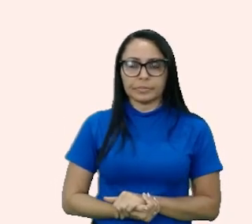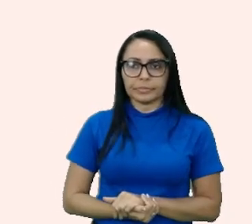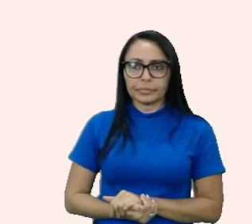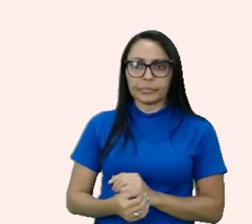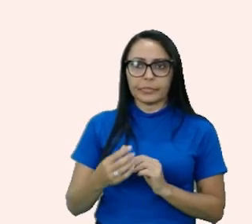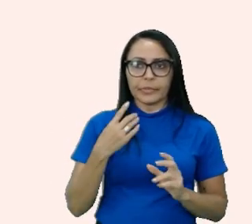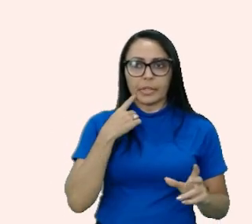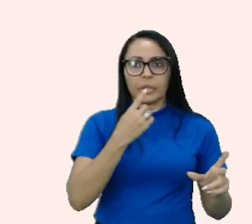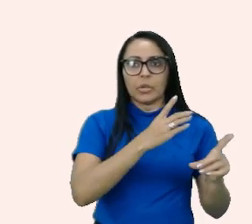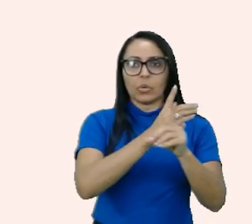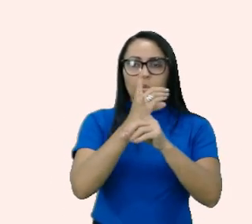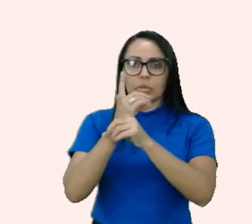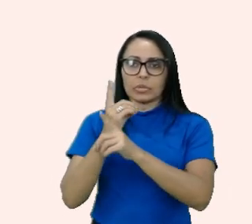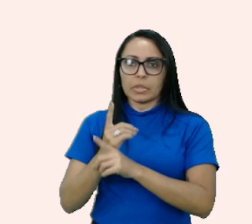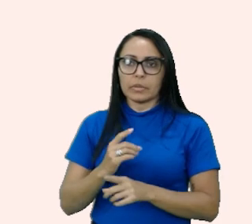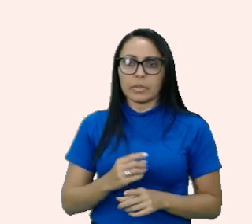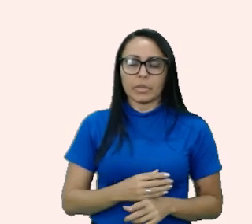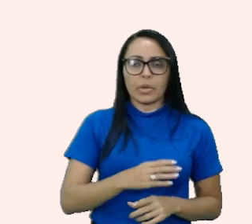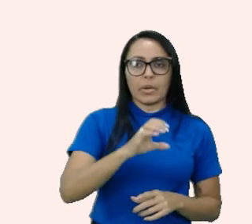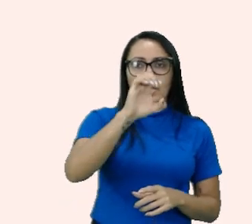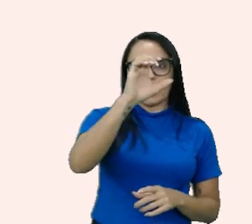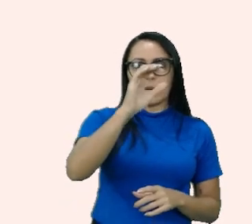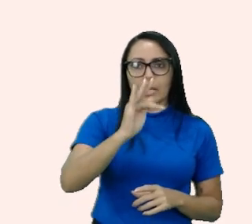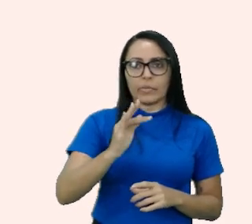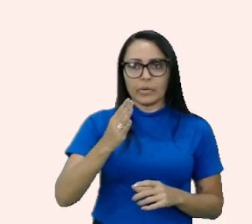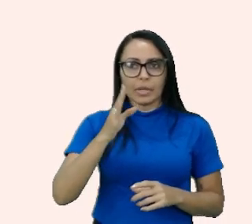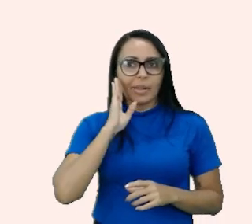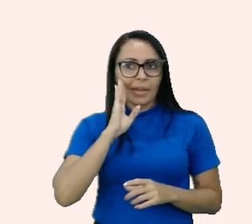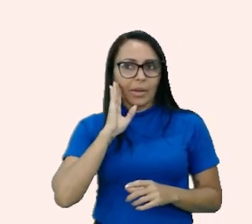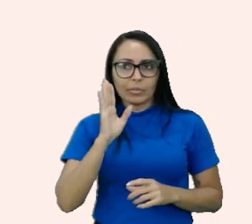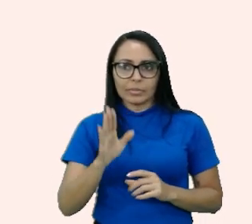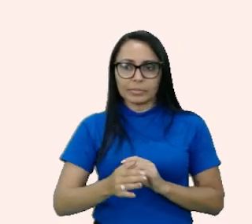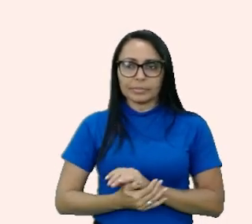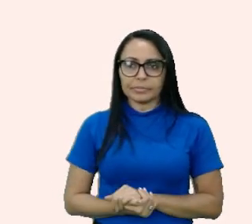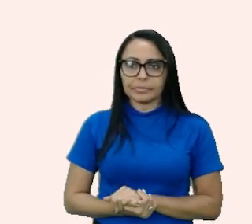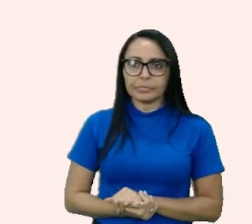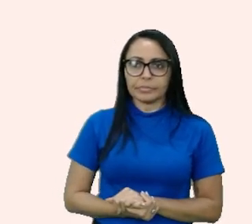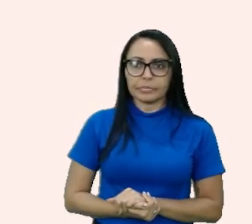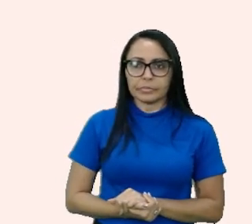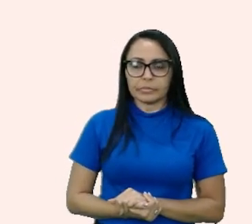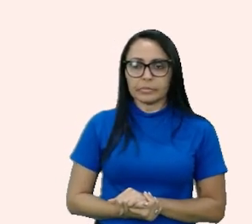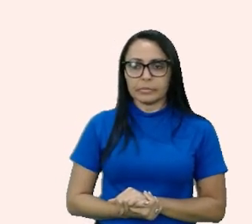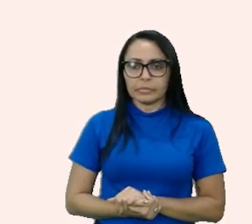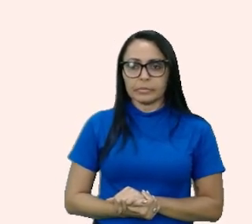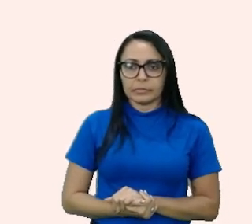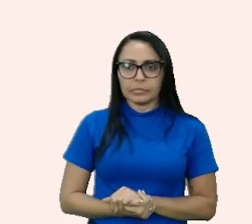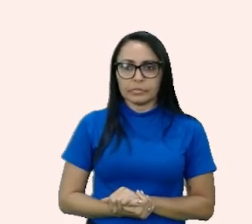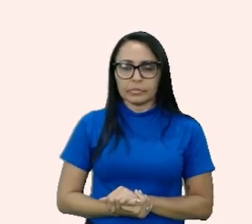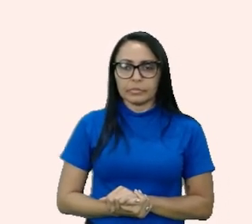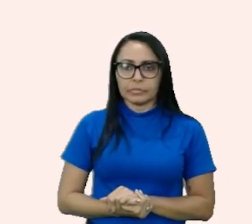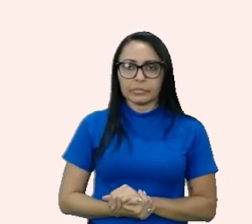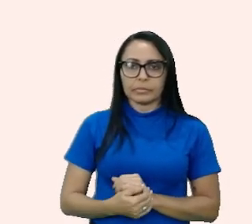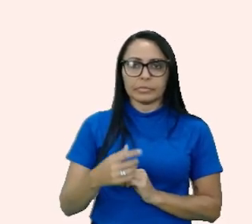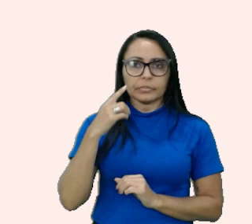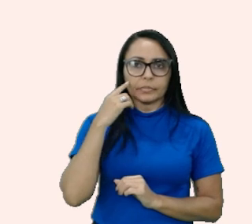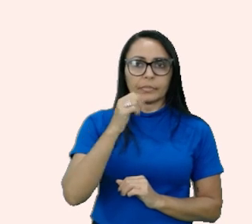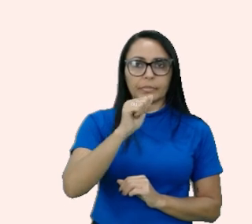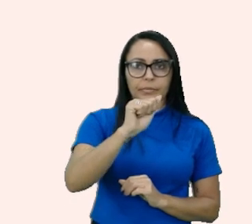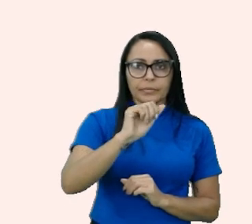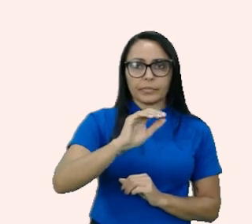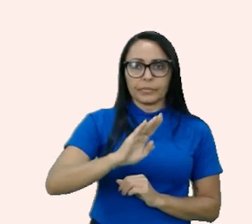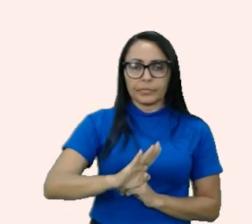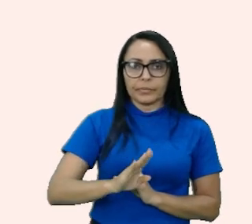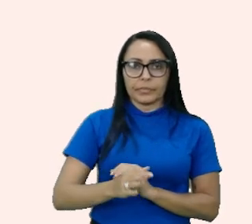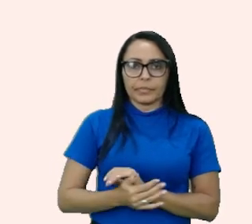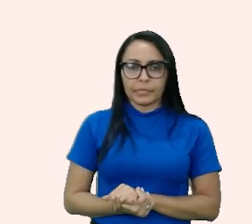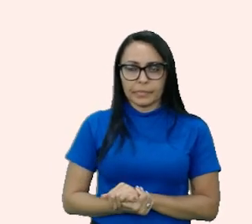do segmento EF. Olha que legal, meu povo. Então eu tenho a medida do segmento AB como 8